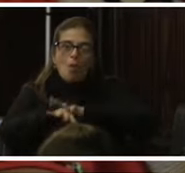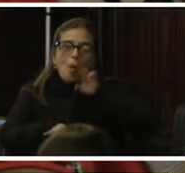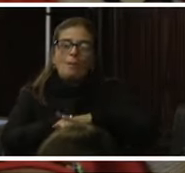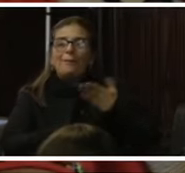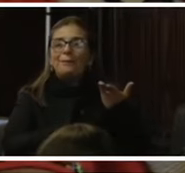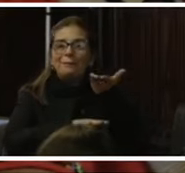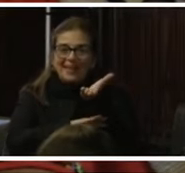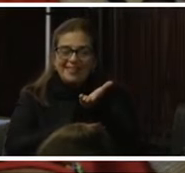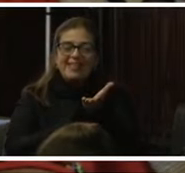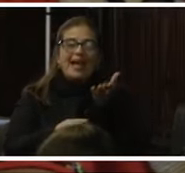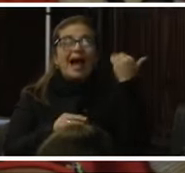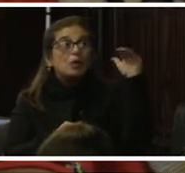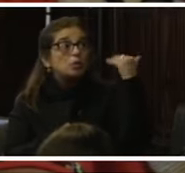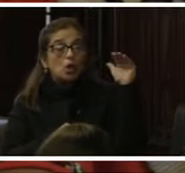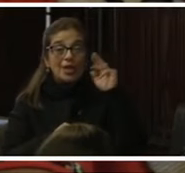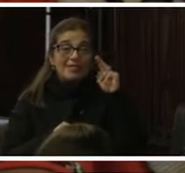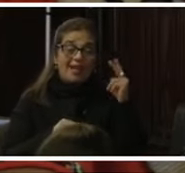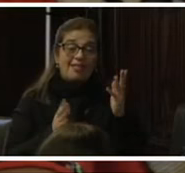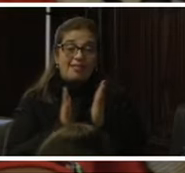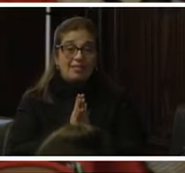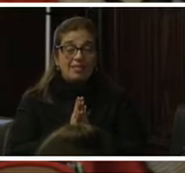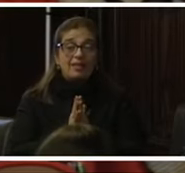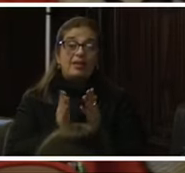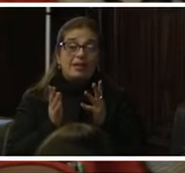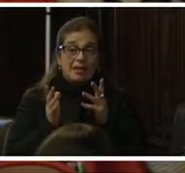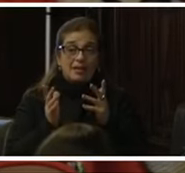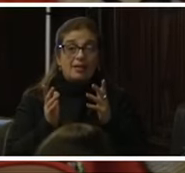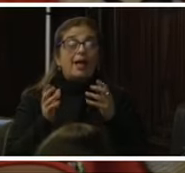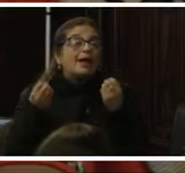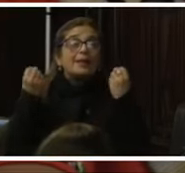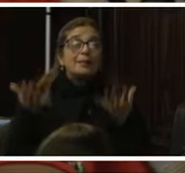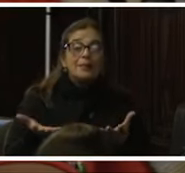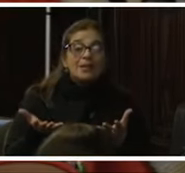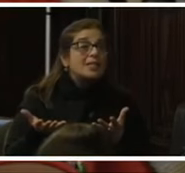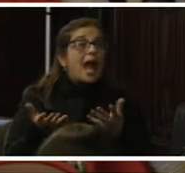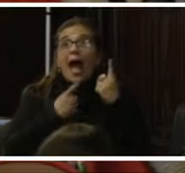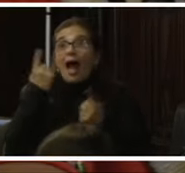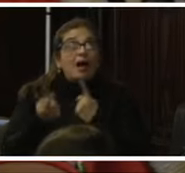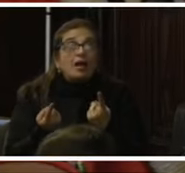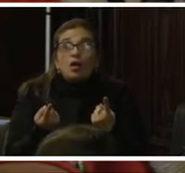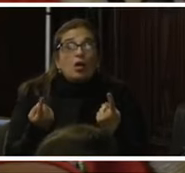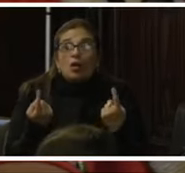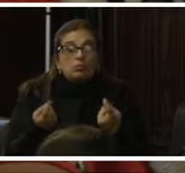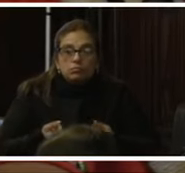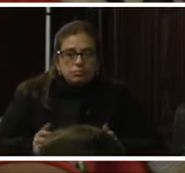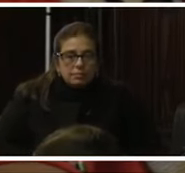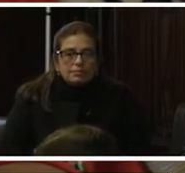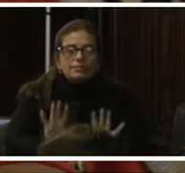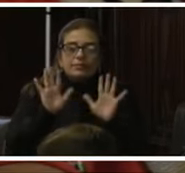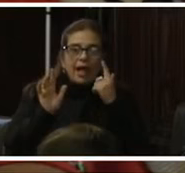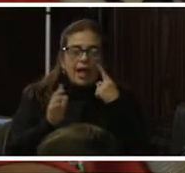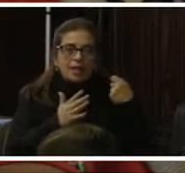pra autoridade pra poder se fazer alguma coisa pra